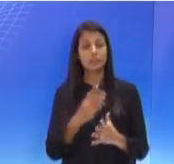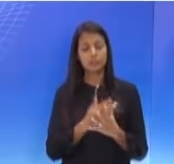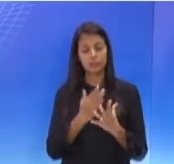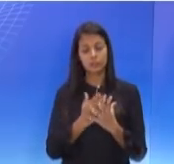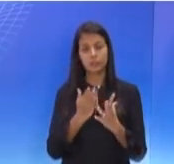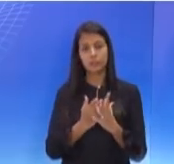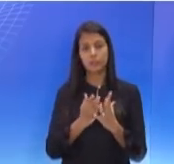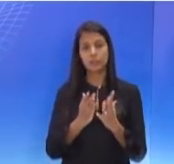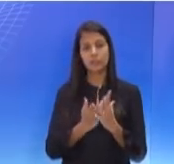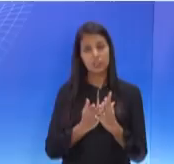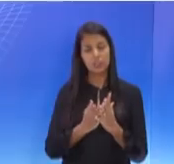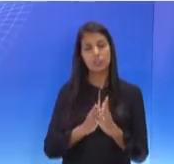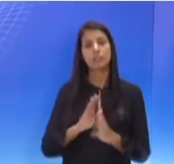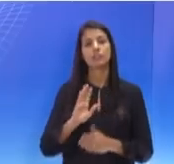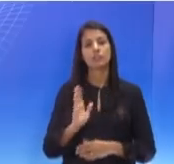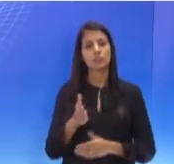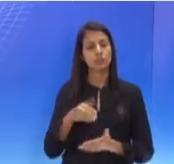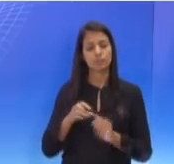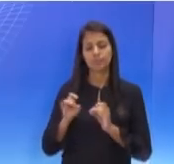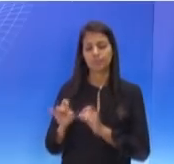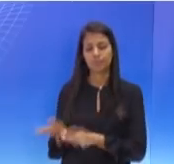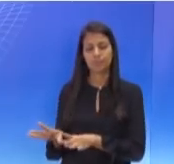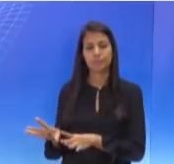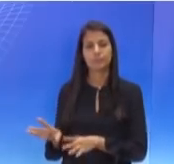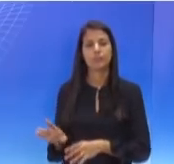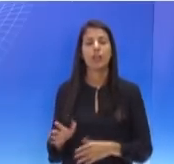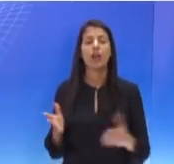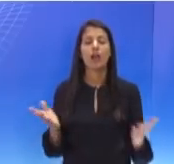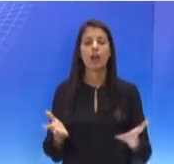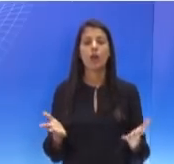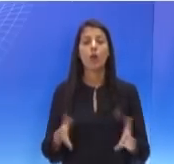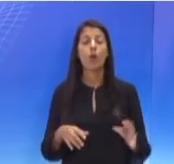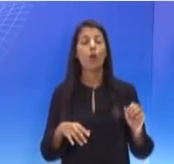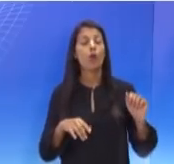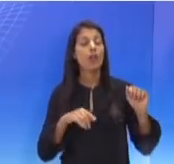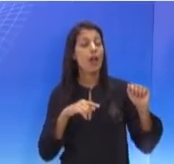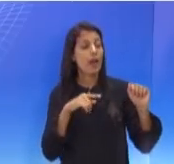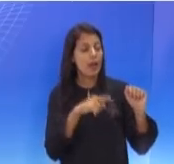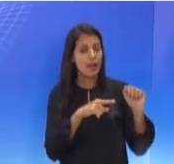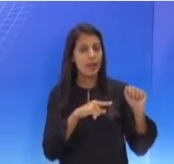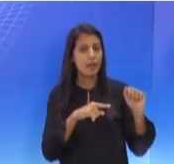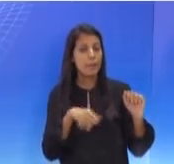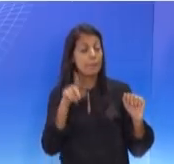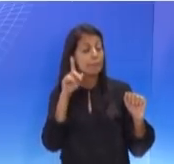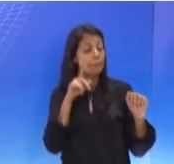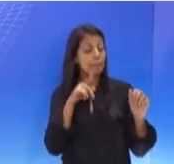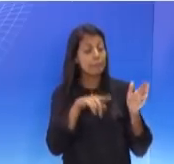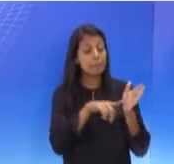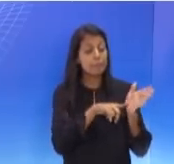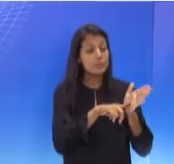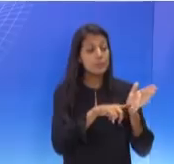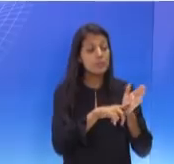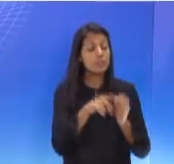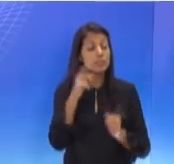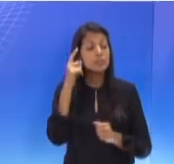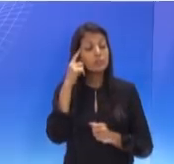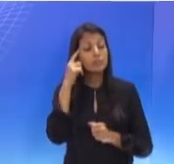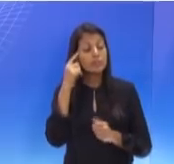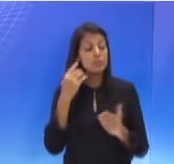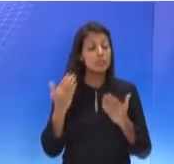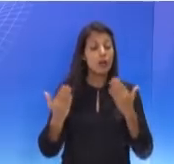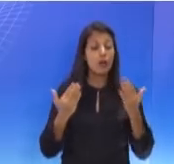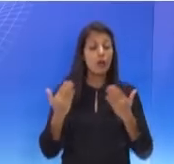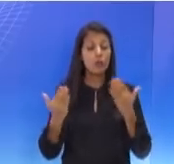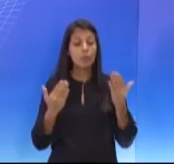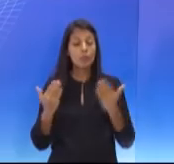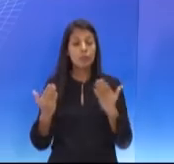já desconsideramos. Ficamos agora com a questão A e a questão C, ou seja, de 20% de chance